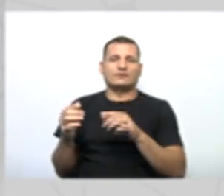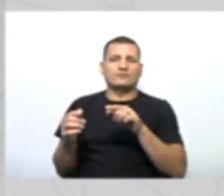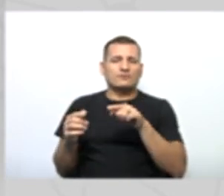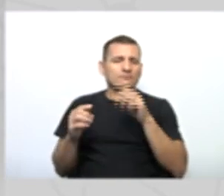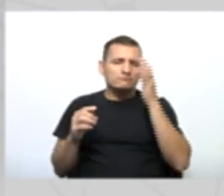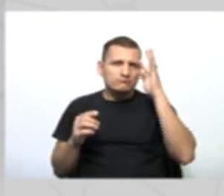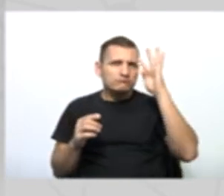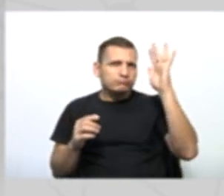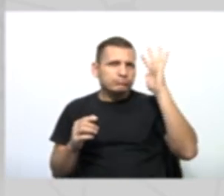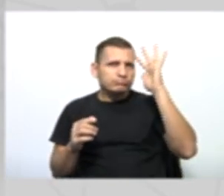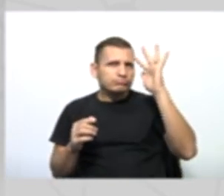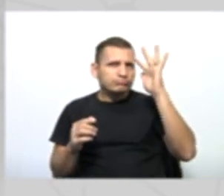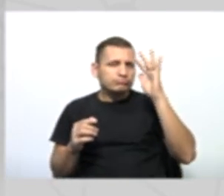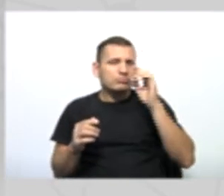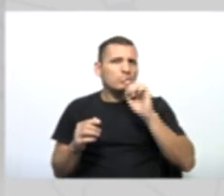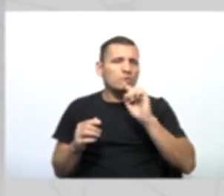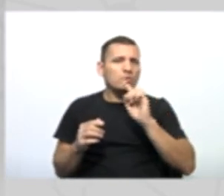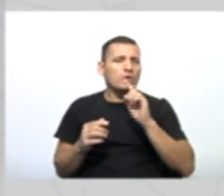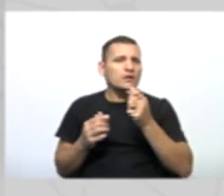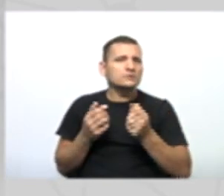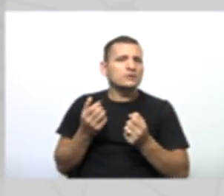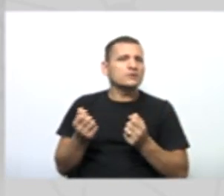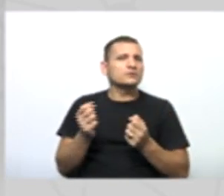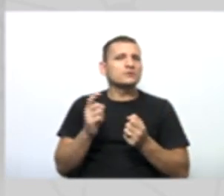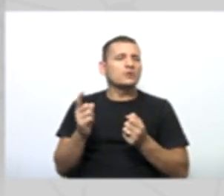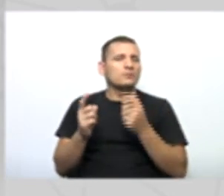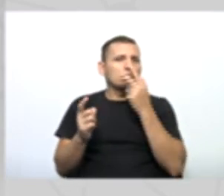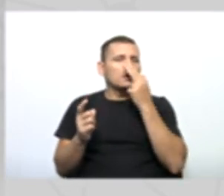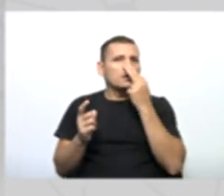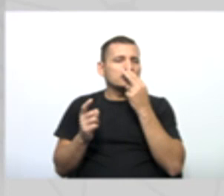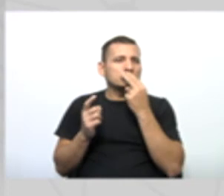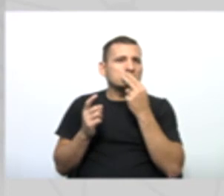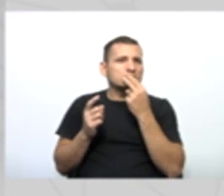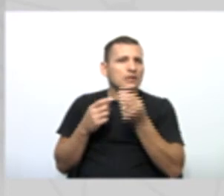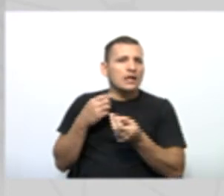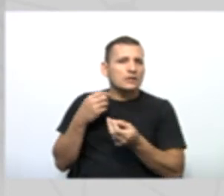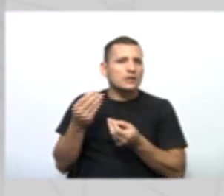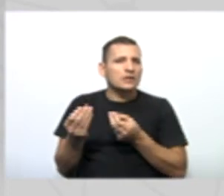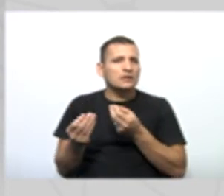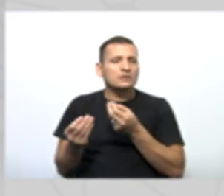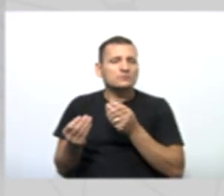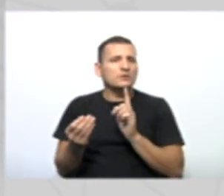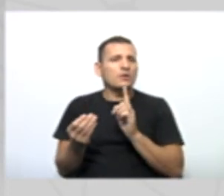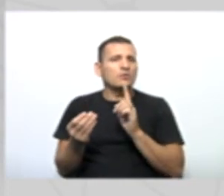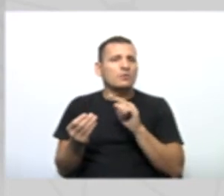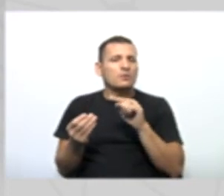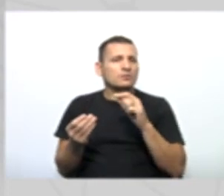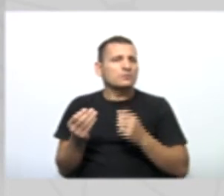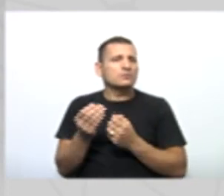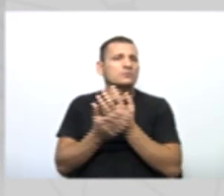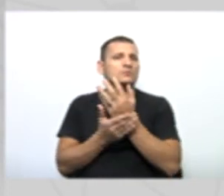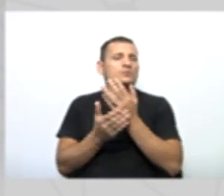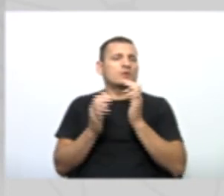aceitar mais como questões dadas. E então, ele criou a ética, a filosofia da moral, ao